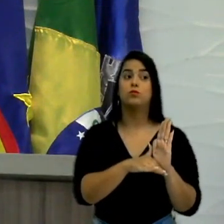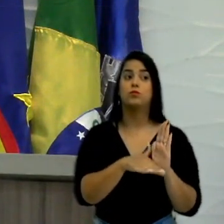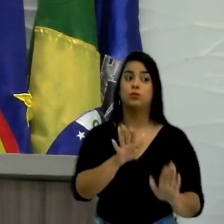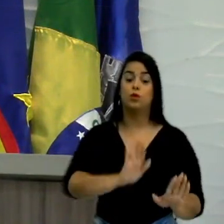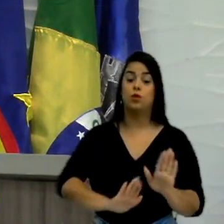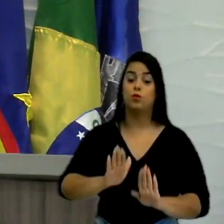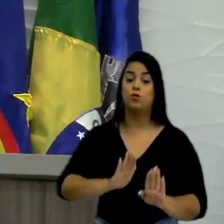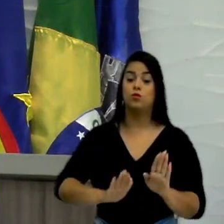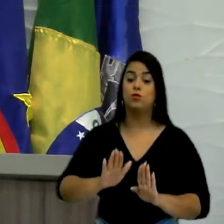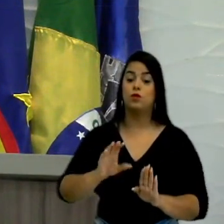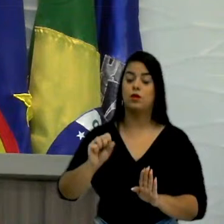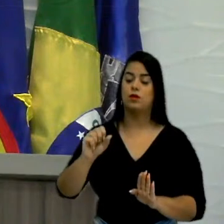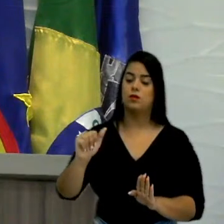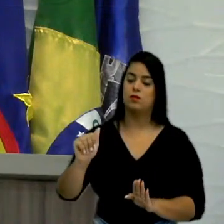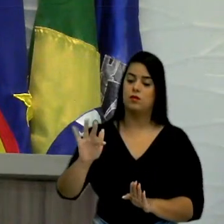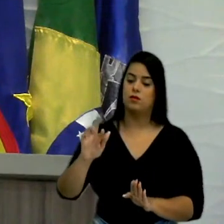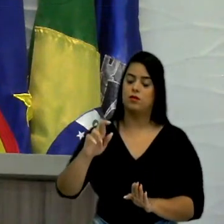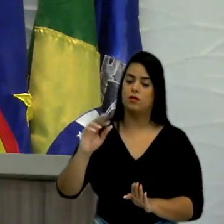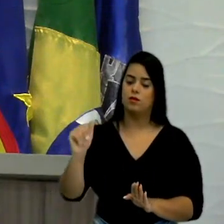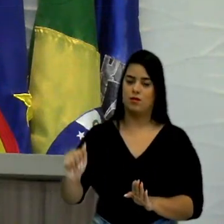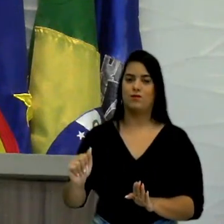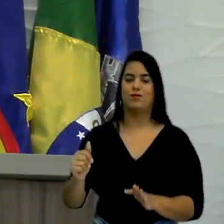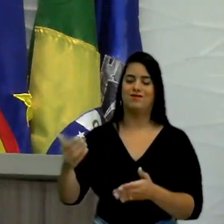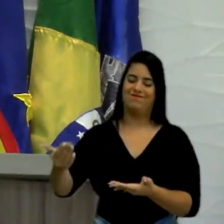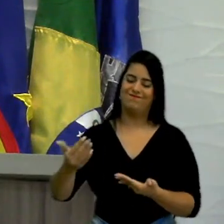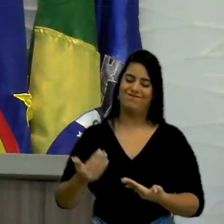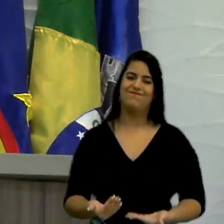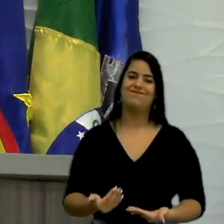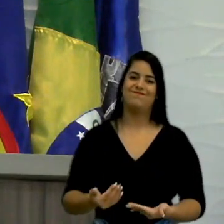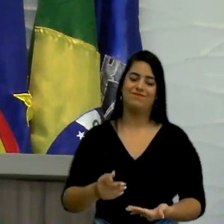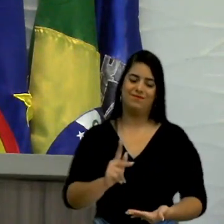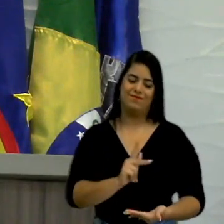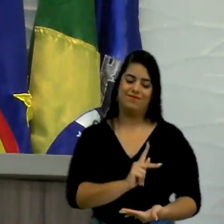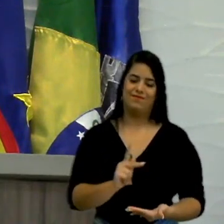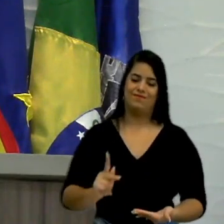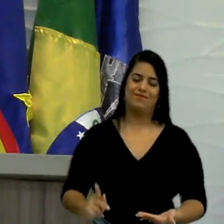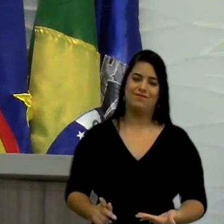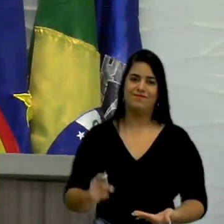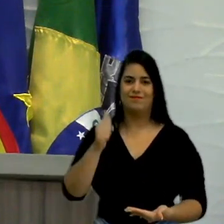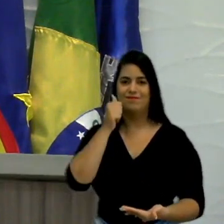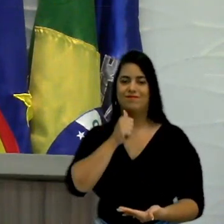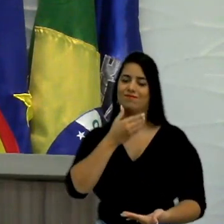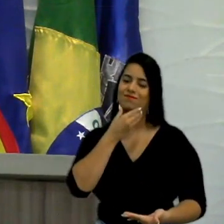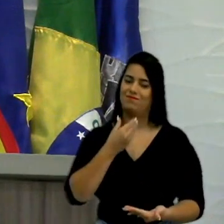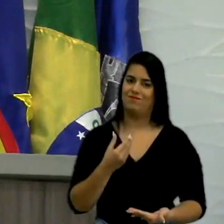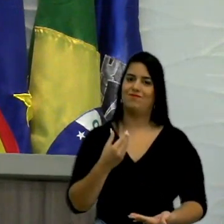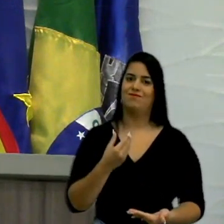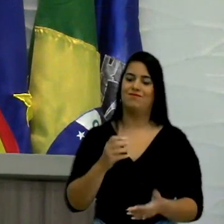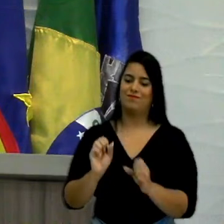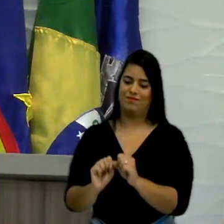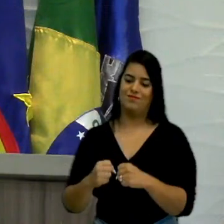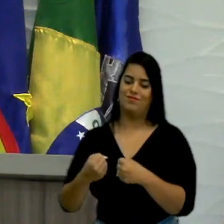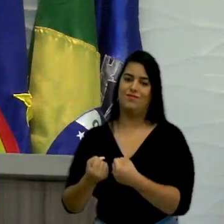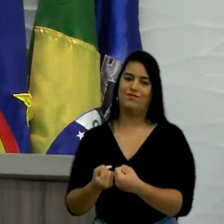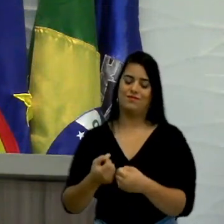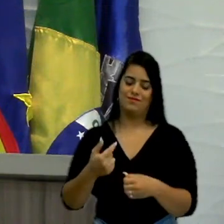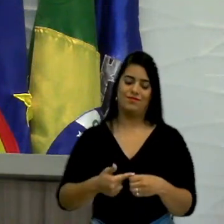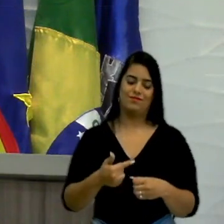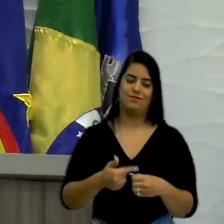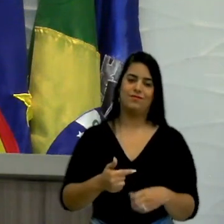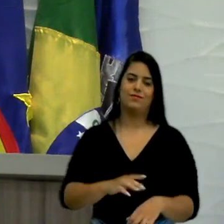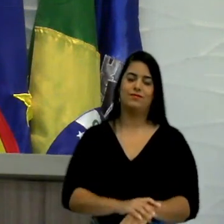Então fica aí o convite aos nossos presidentes e presidentas das associações do nosso